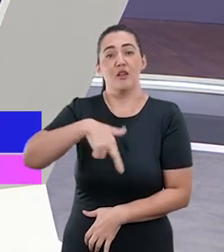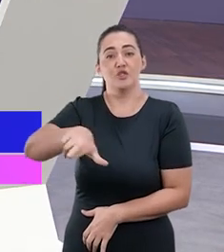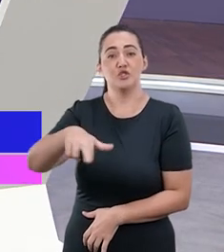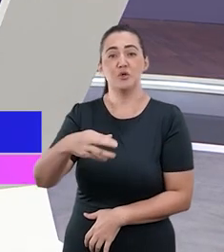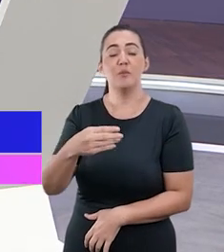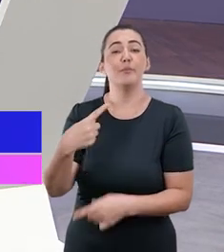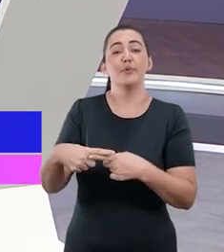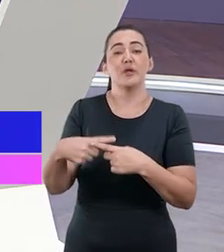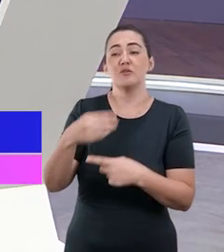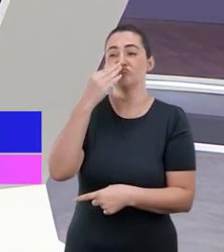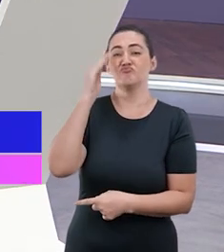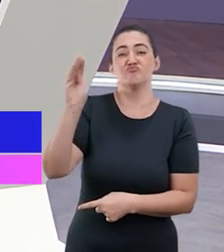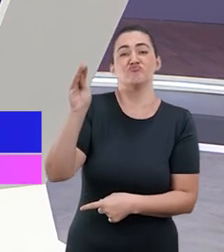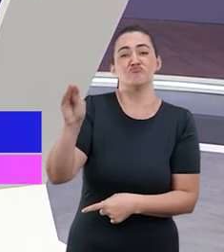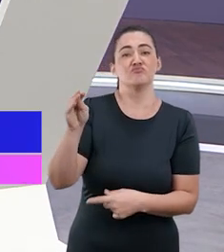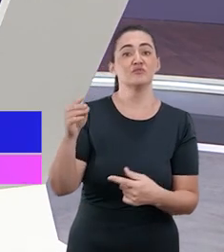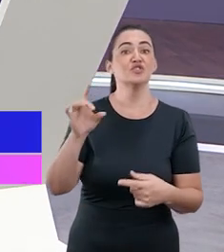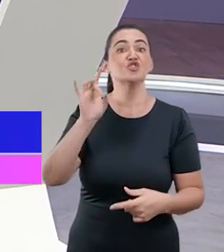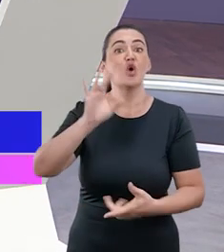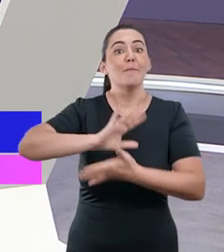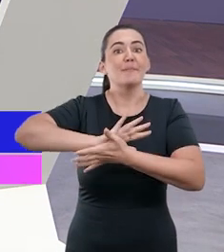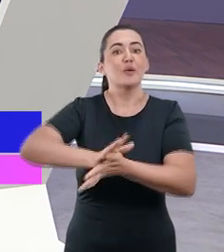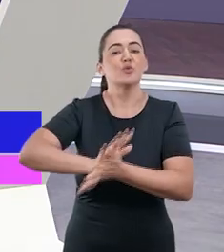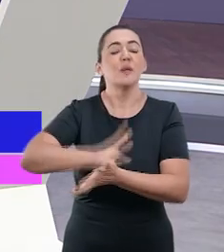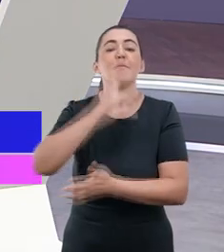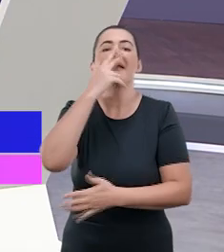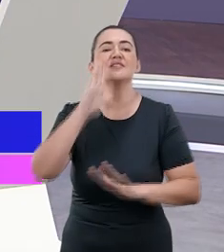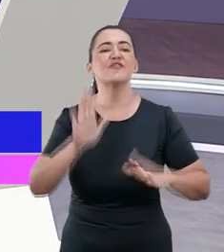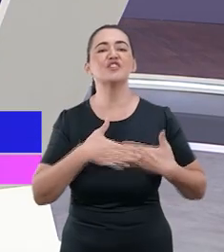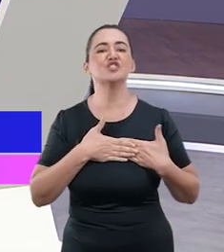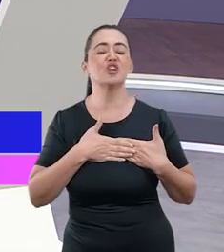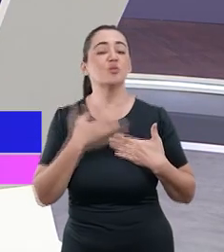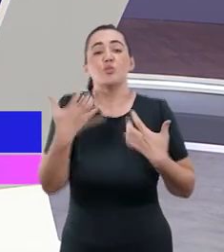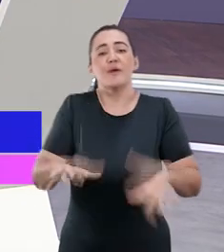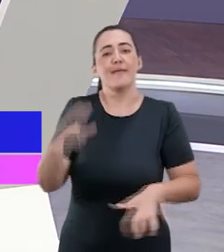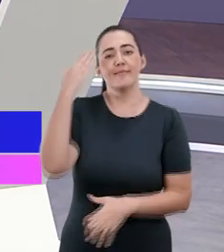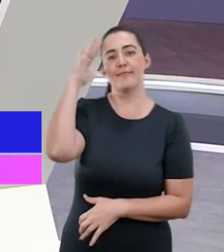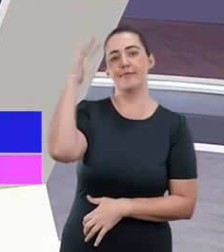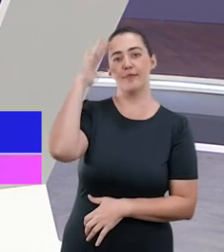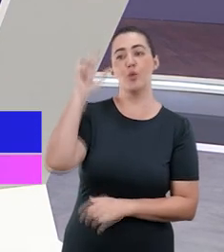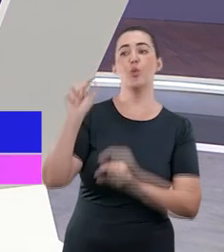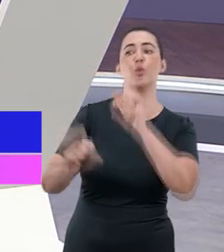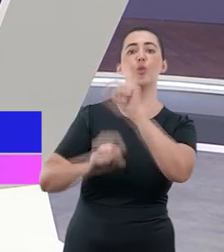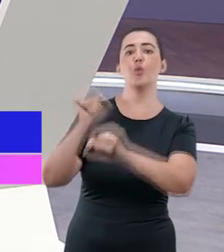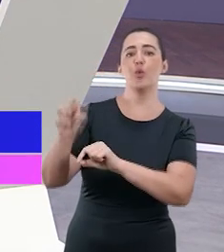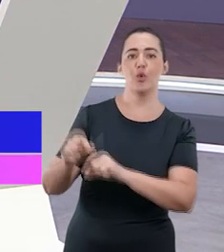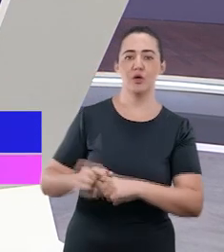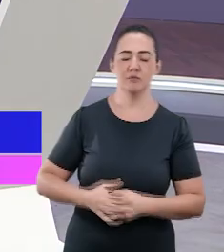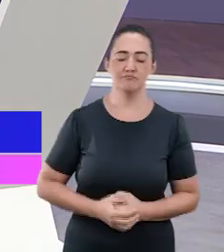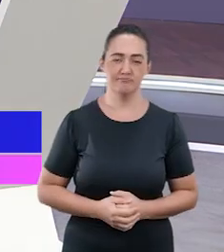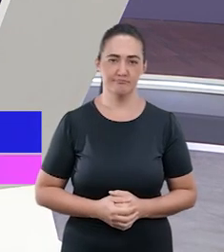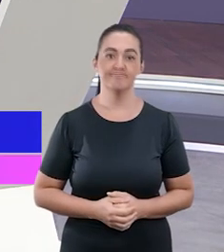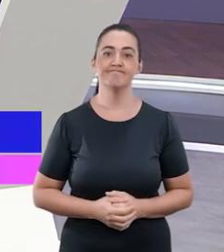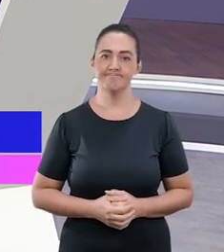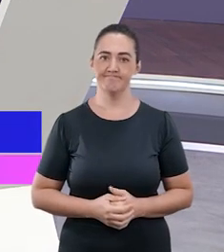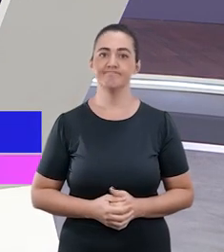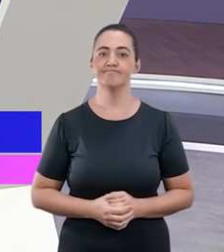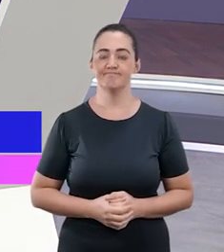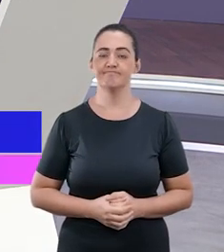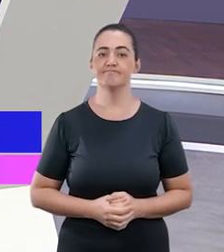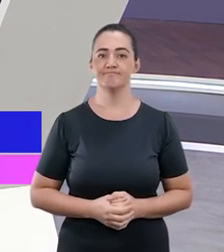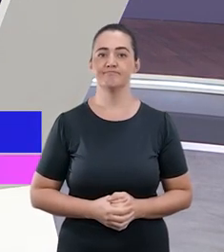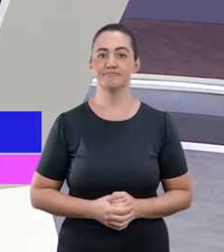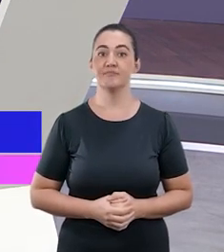compreenderam, simplesmente porque estão fechadas para entender e compreender aquilo que está por trás. Veja,